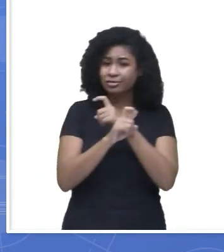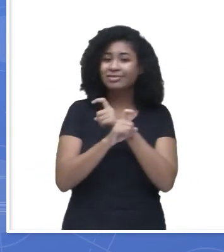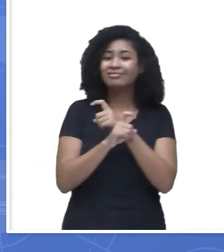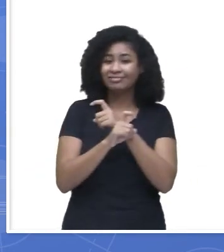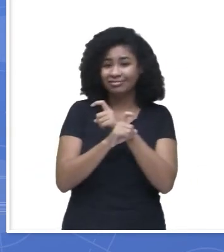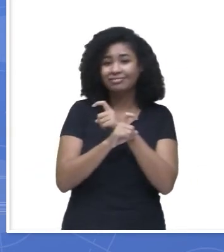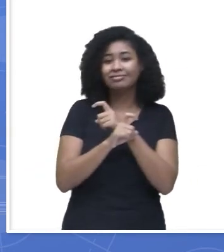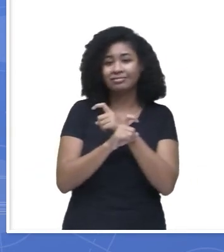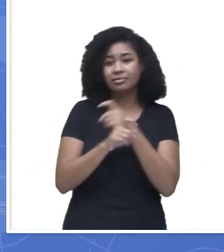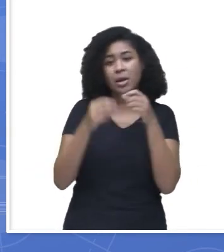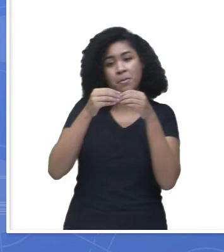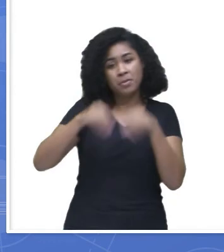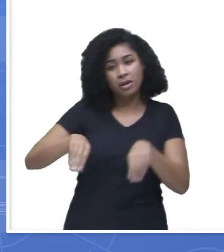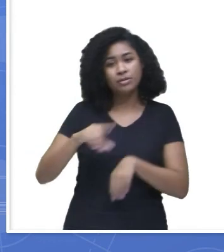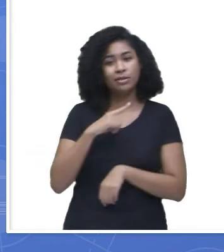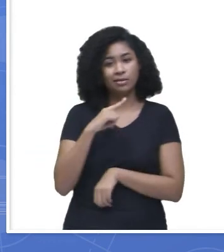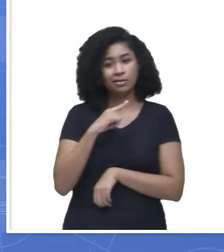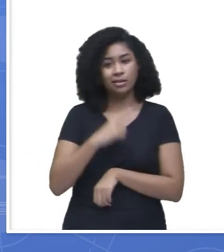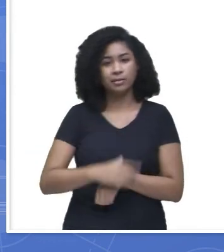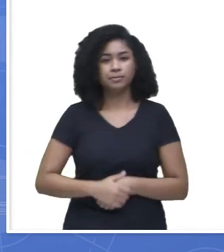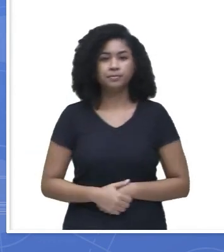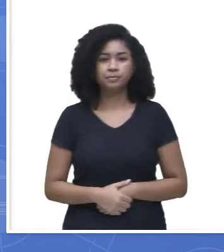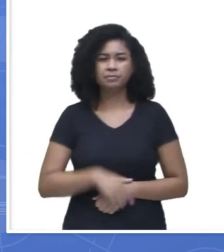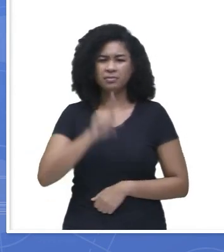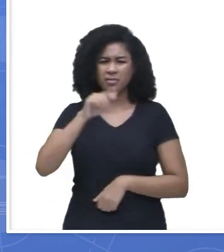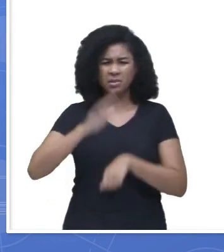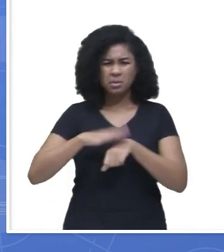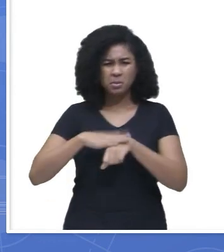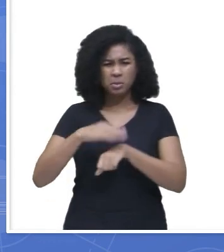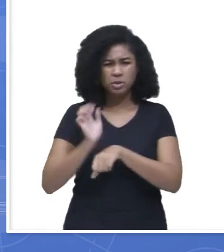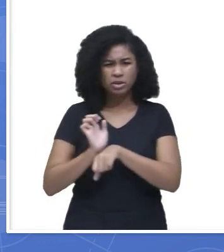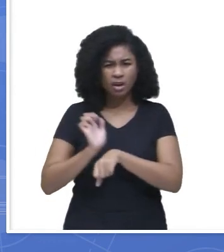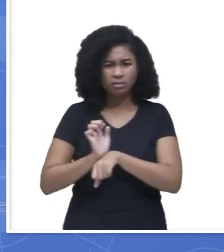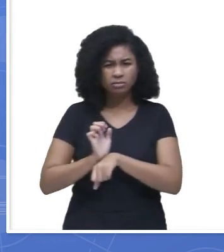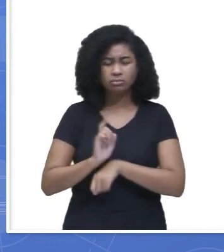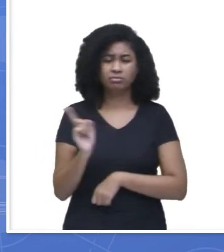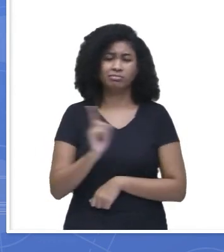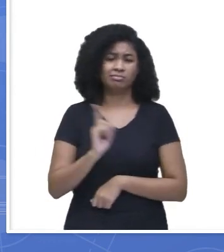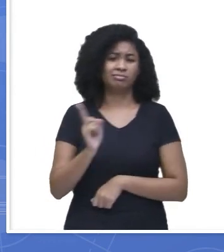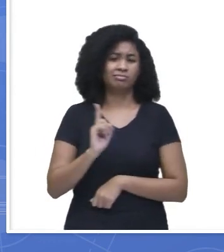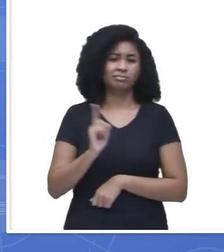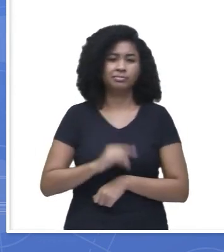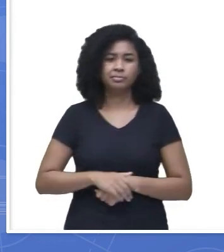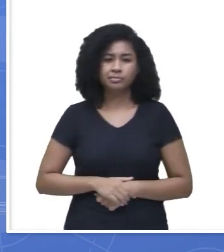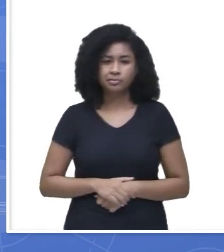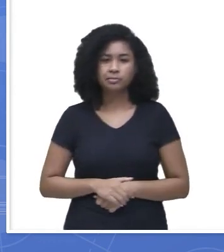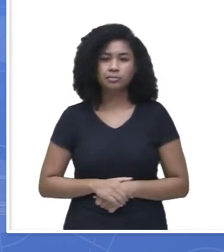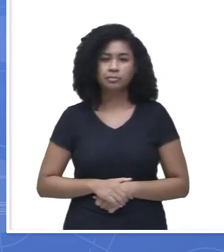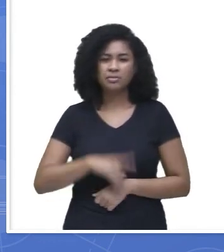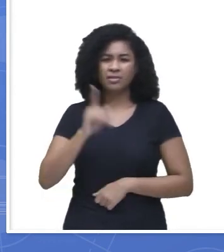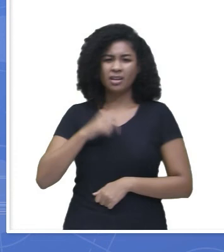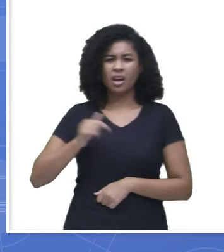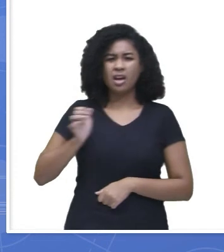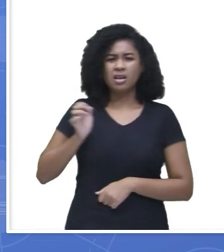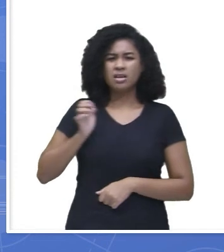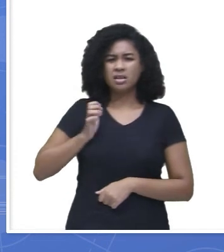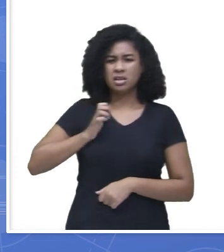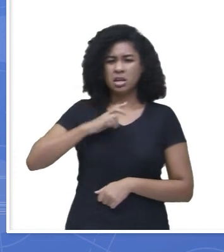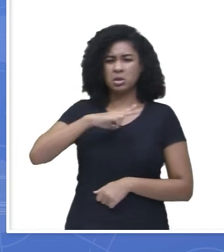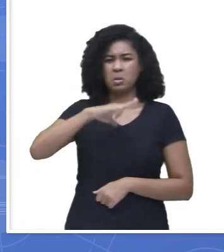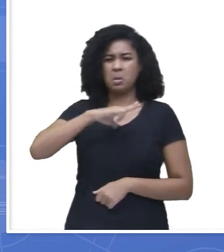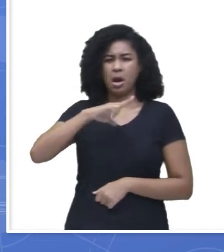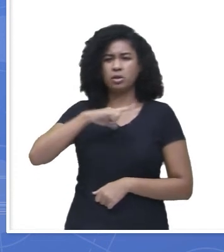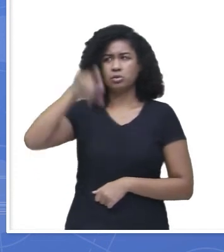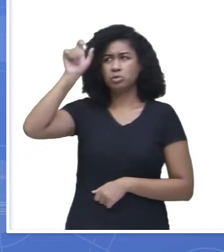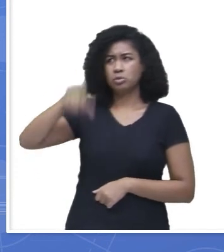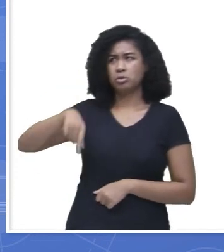aí, provenientes do próprio Estado? Não, porque o próprio Estado é o governo. Vindos da riqueza pessoal acumulada por